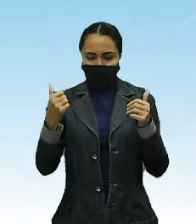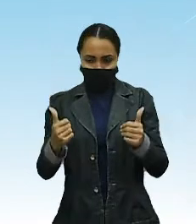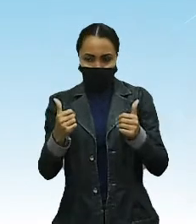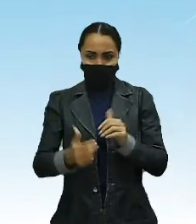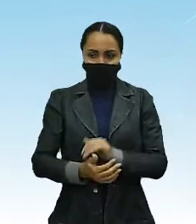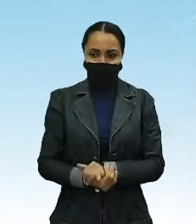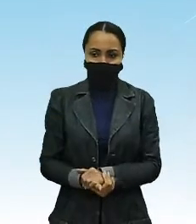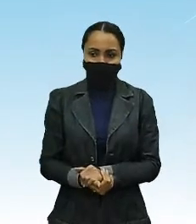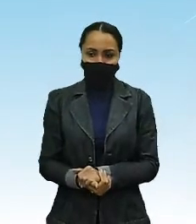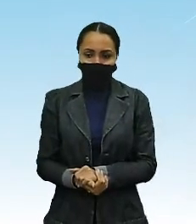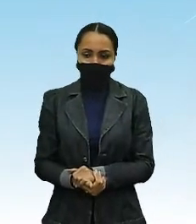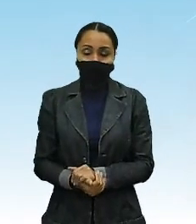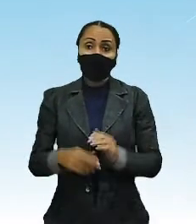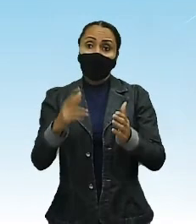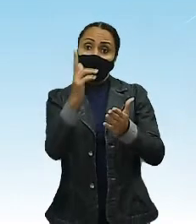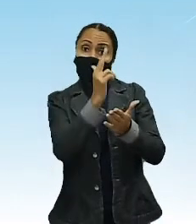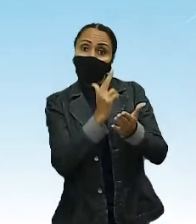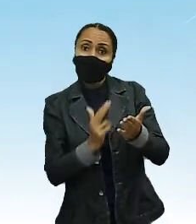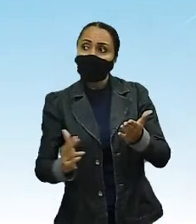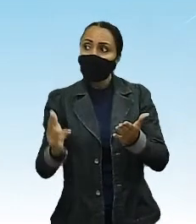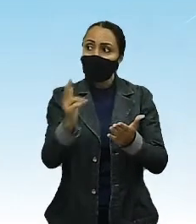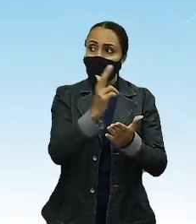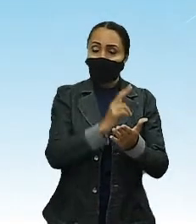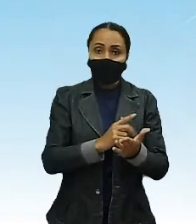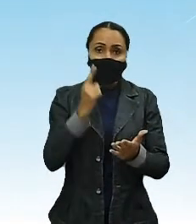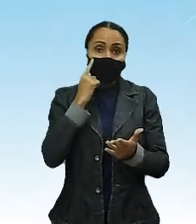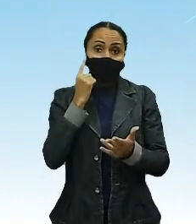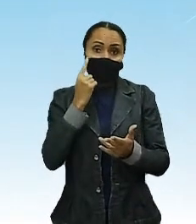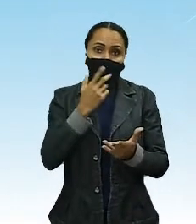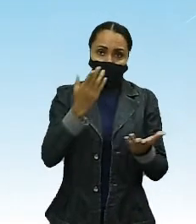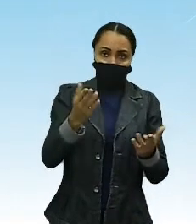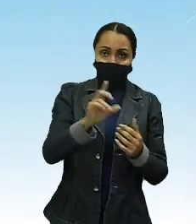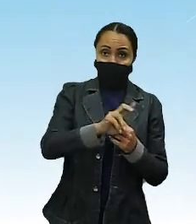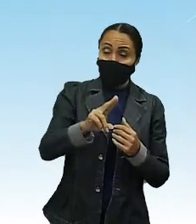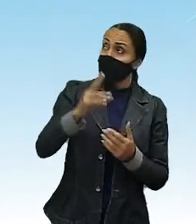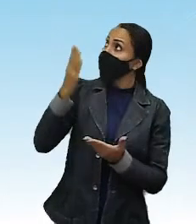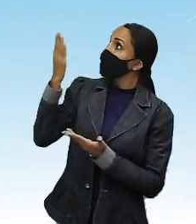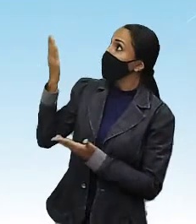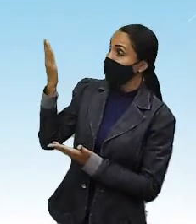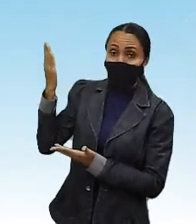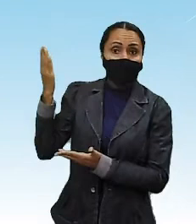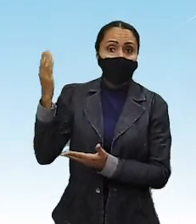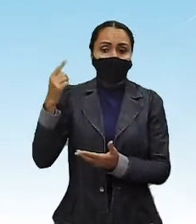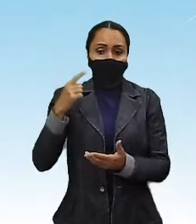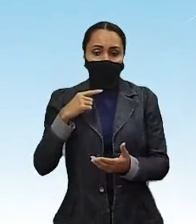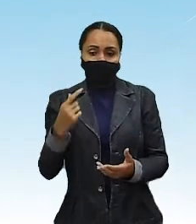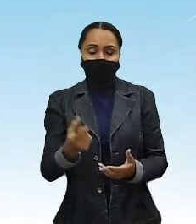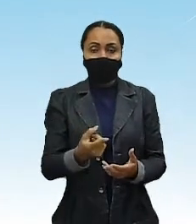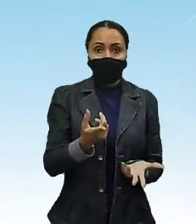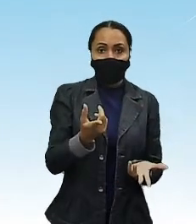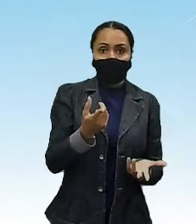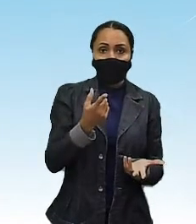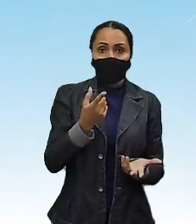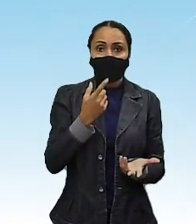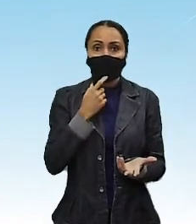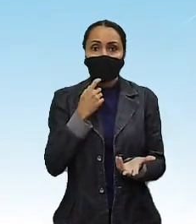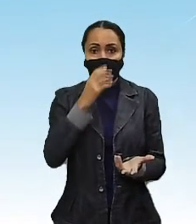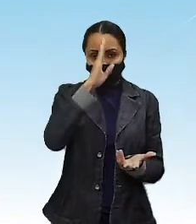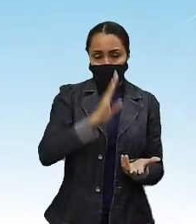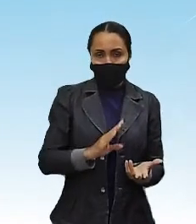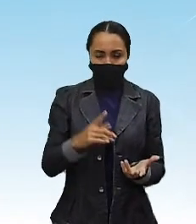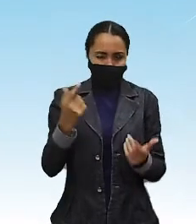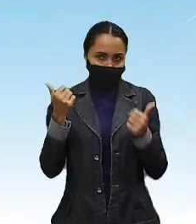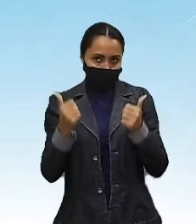Bom, portanto, a figura apresentada são simétricas, os eixos são chamados de eixos de simetria, tanto esse vermelho como o eixo amarelo.